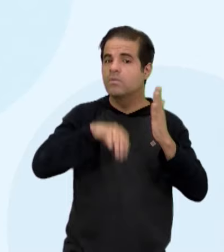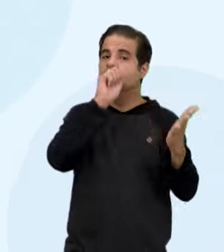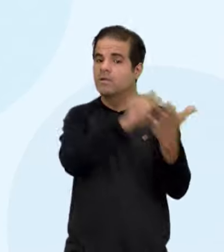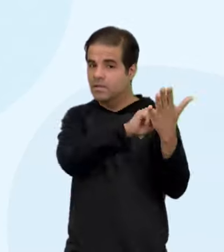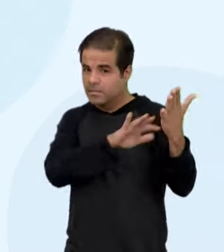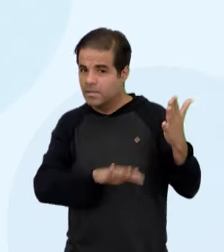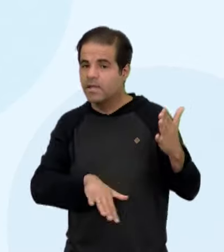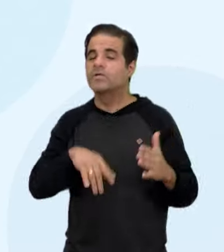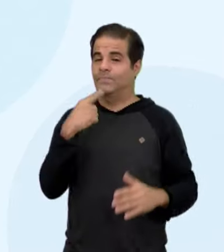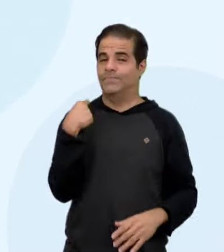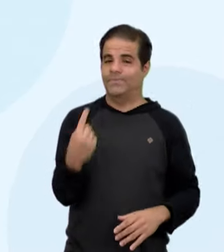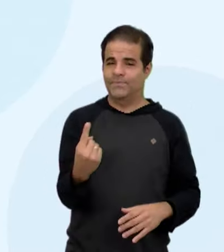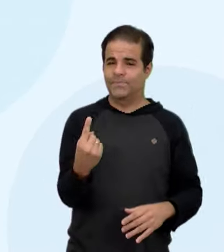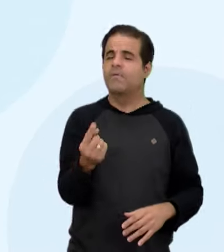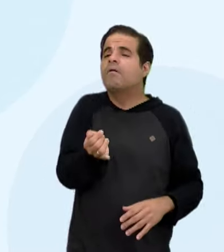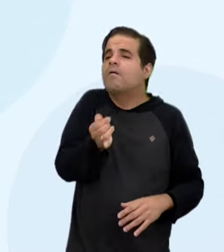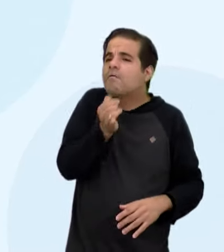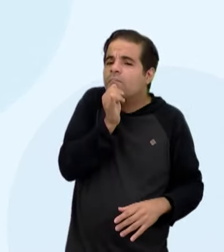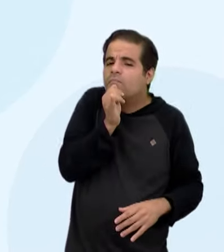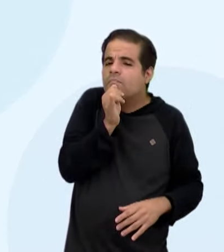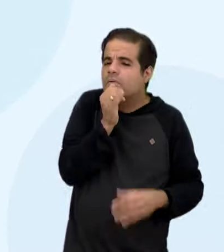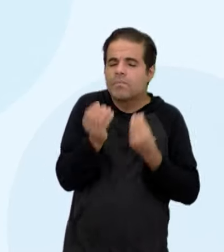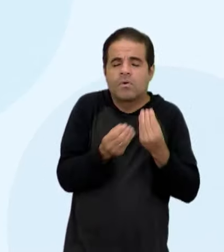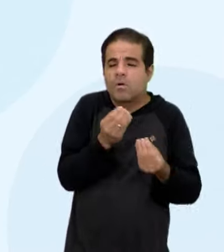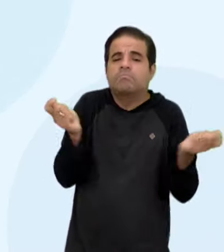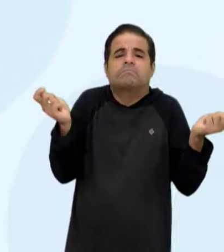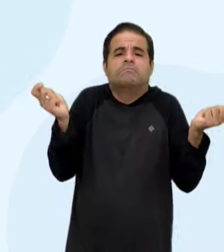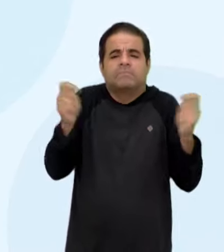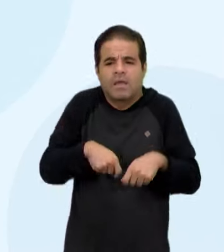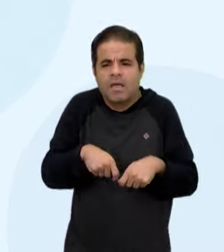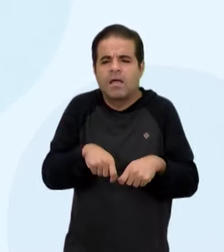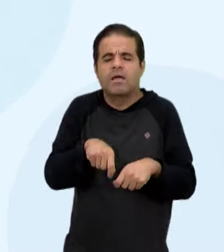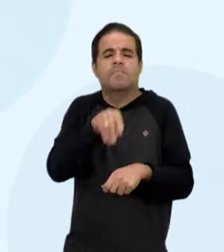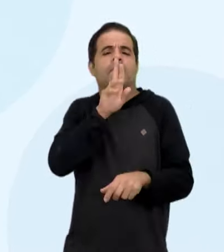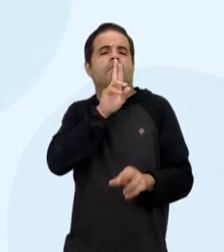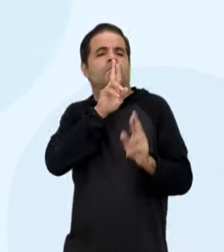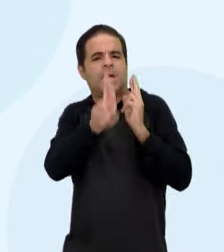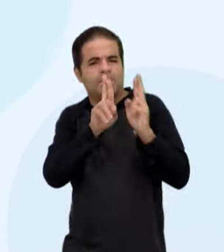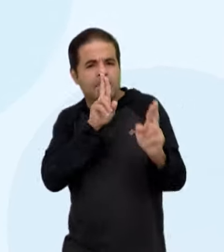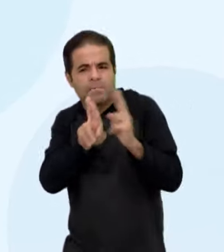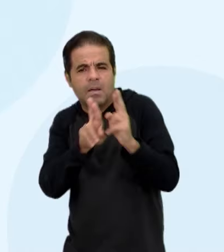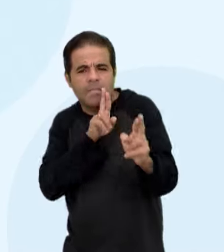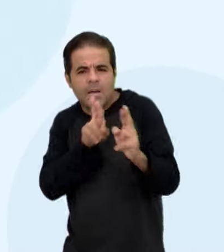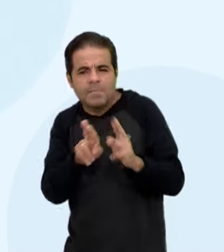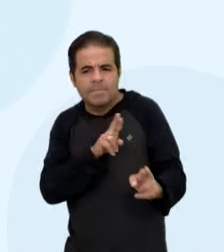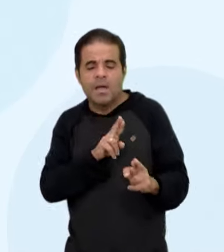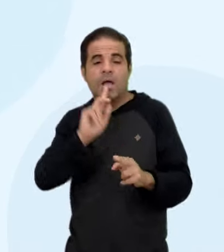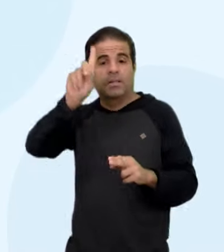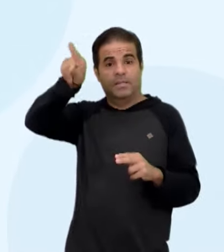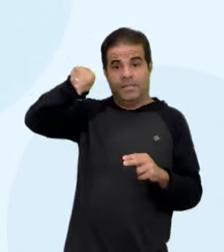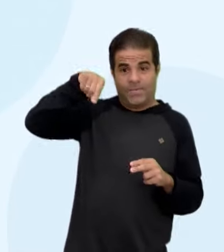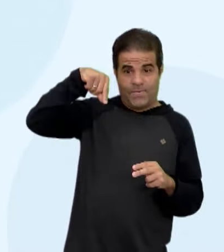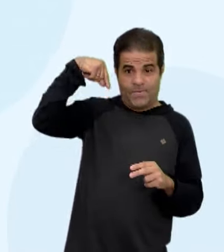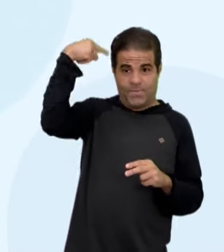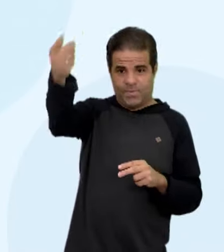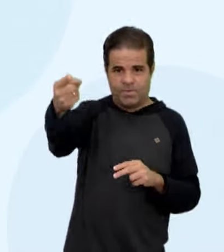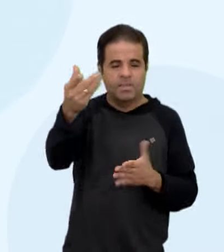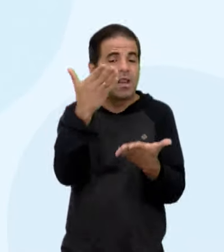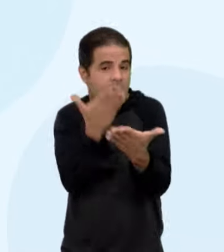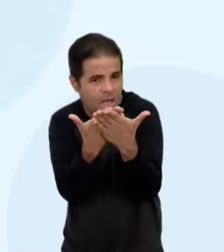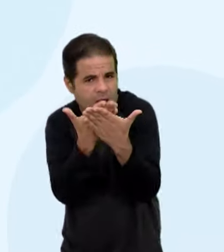1, com exemplos de como ela pode ser respondida. Bem, na próxima aula, faremos